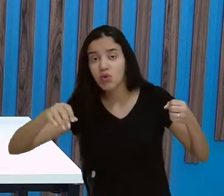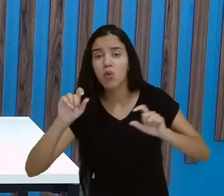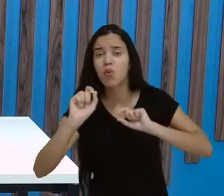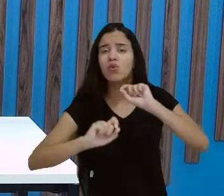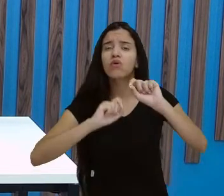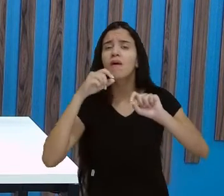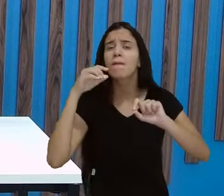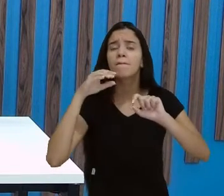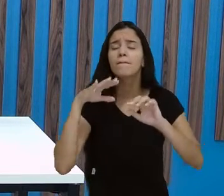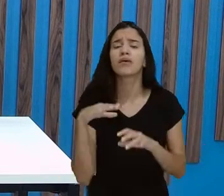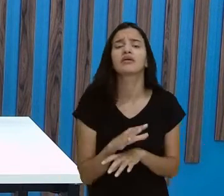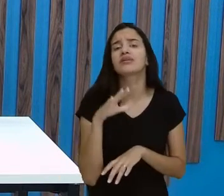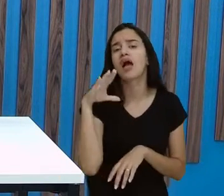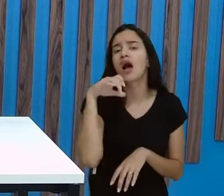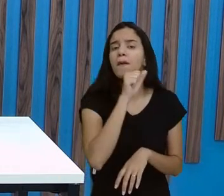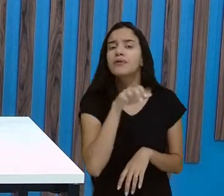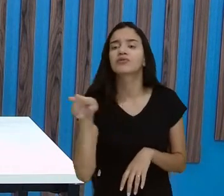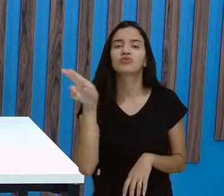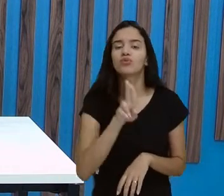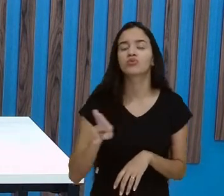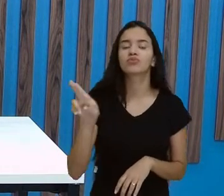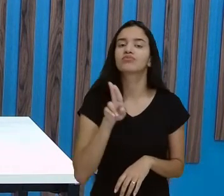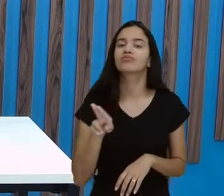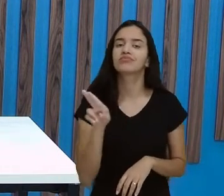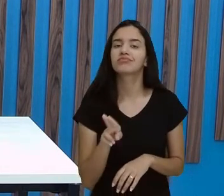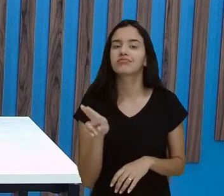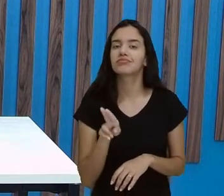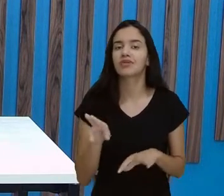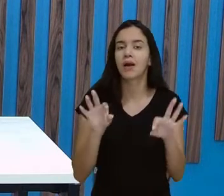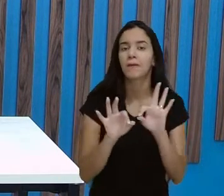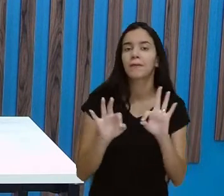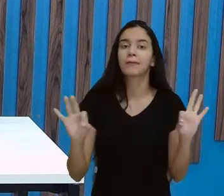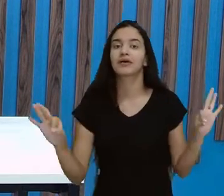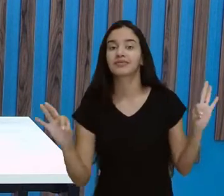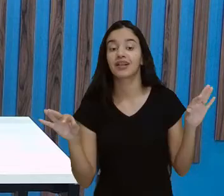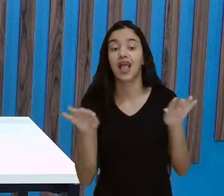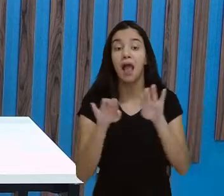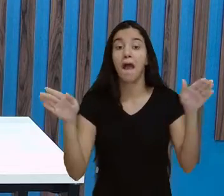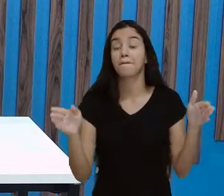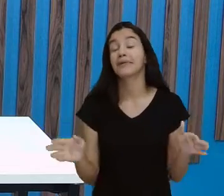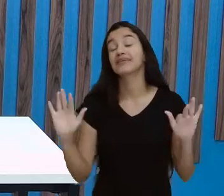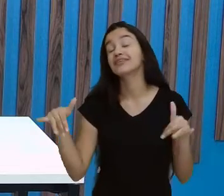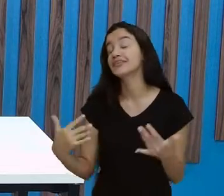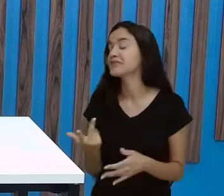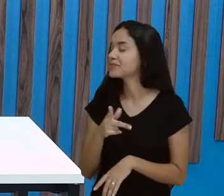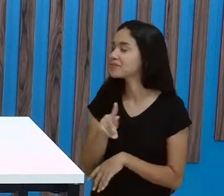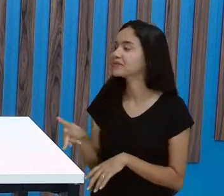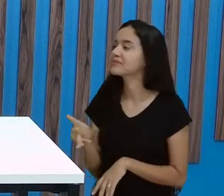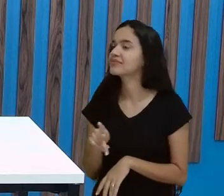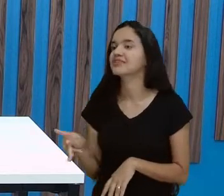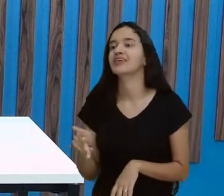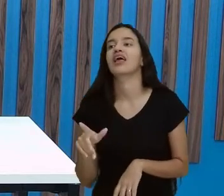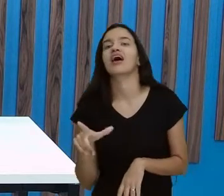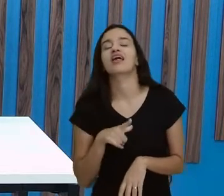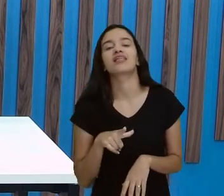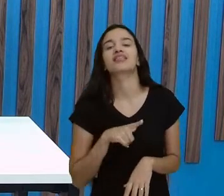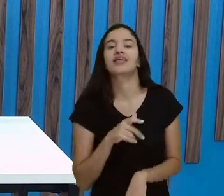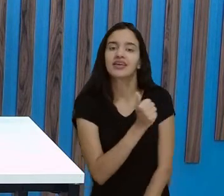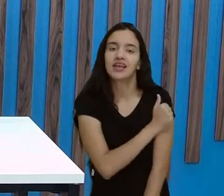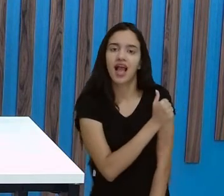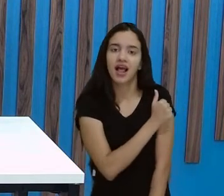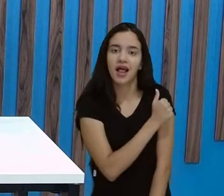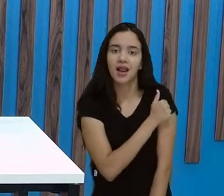aí a gente utilizar como instrumento para medir essa mesa? E aí, professora Mauriceia, já tem estudante aí respondendo